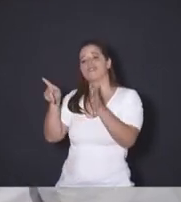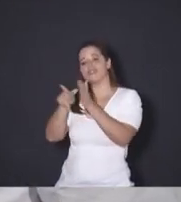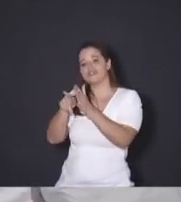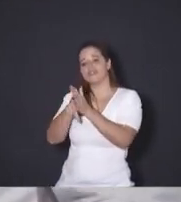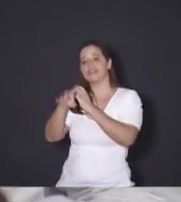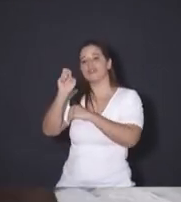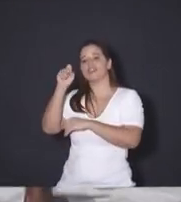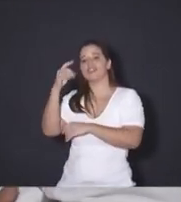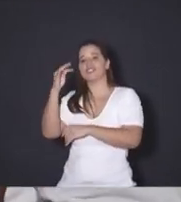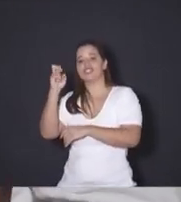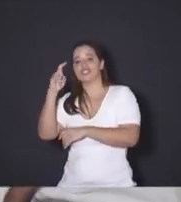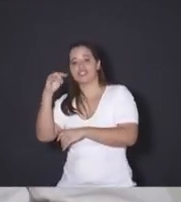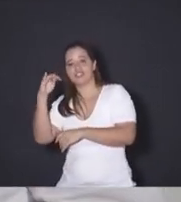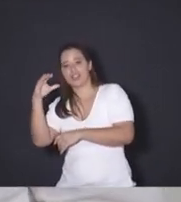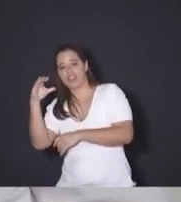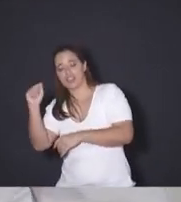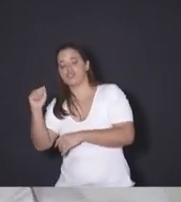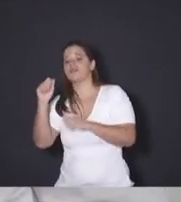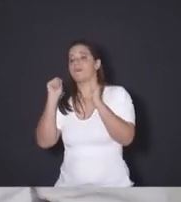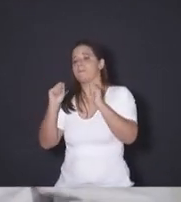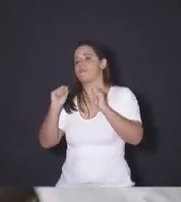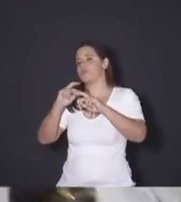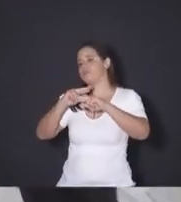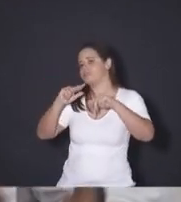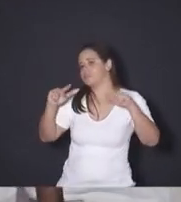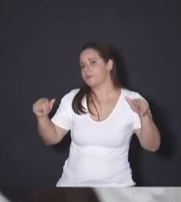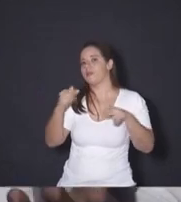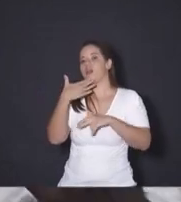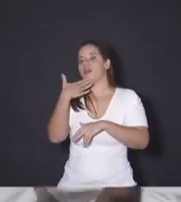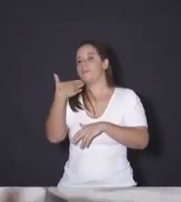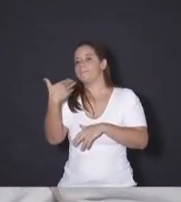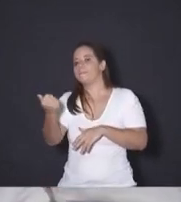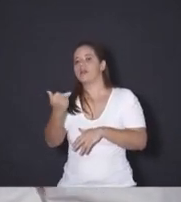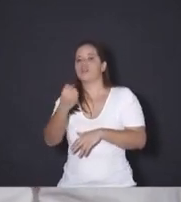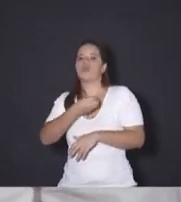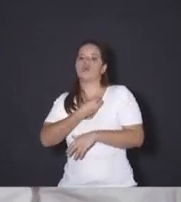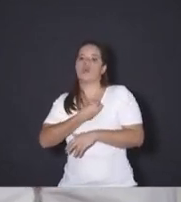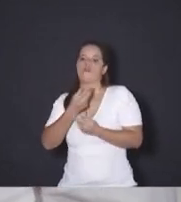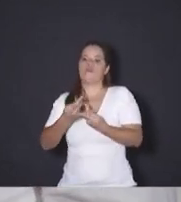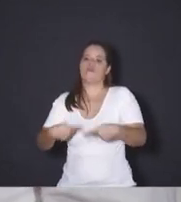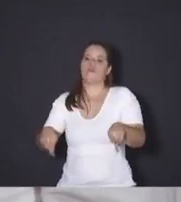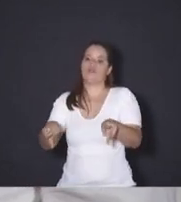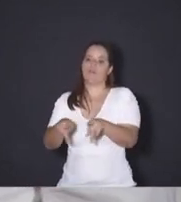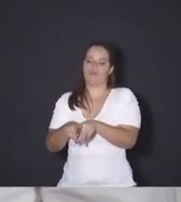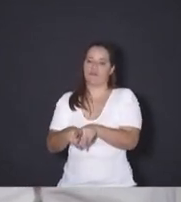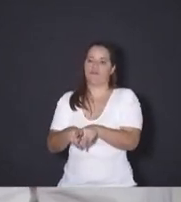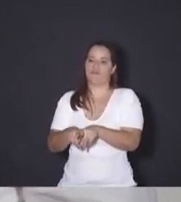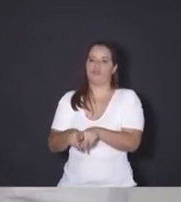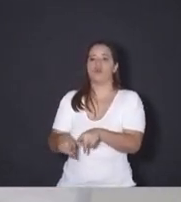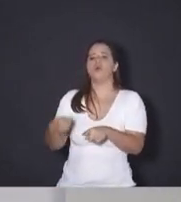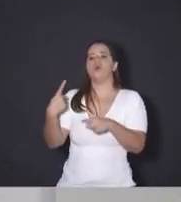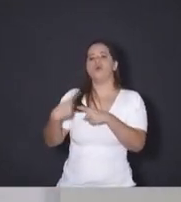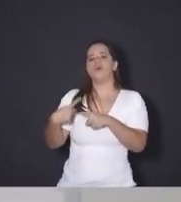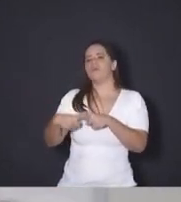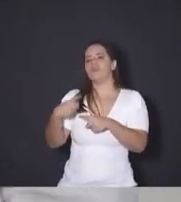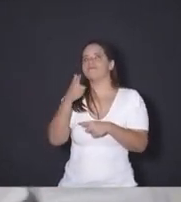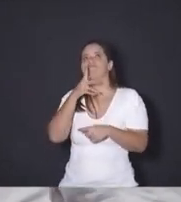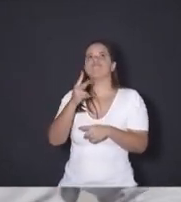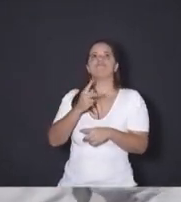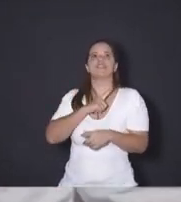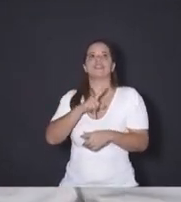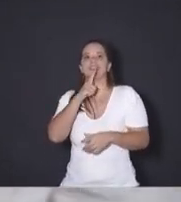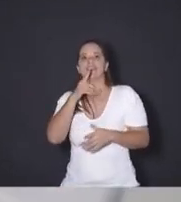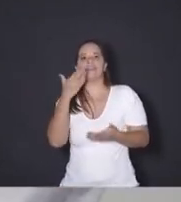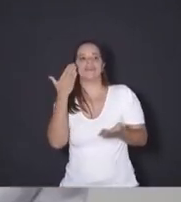que nós temos a possibilidade de de melhorar a vida da gente do povo né porque não basta você